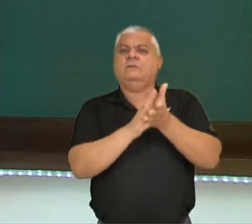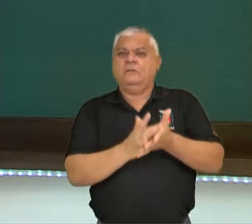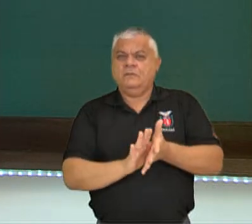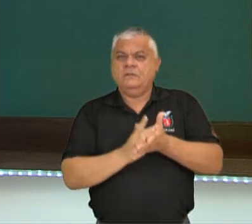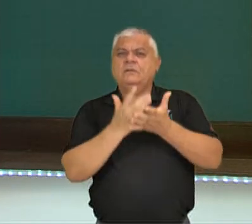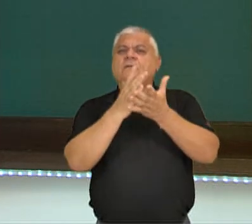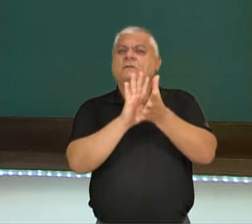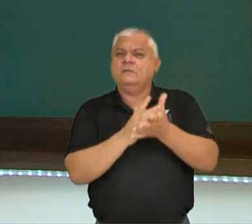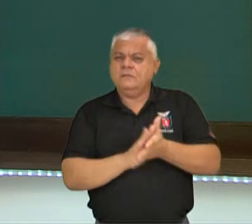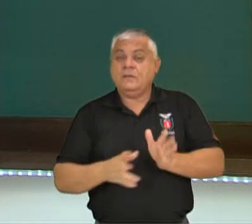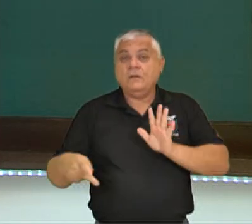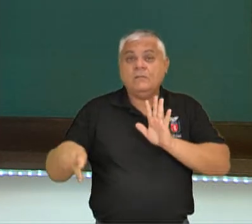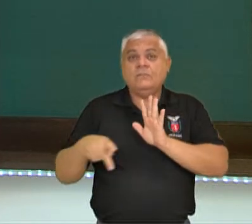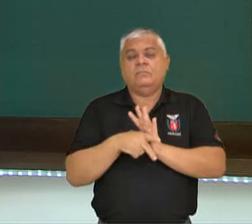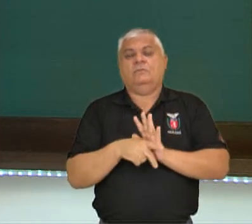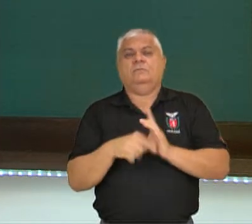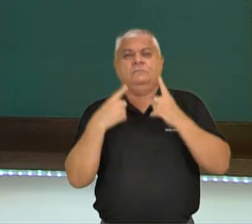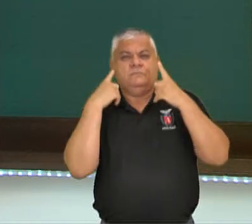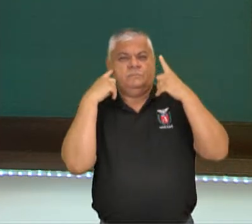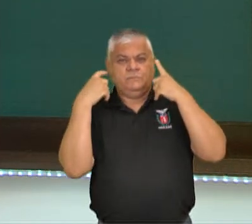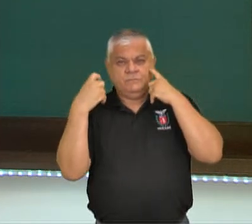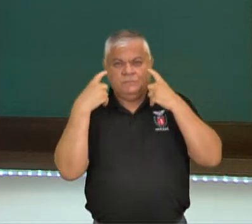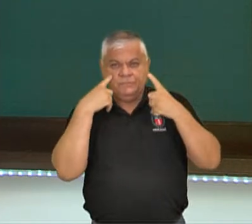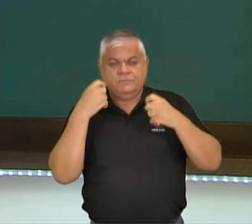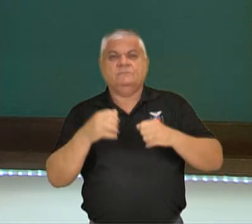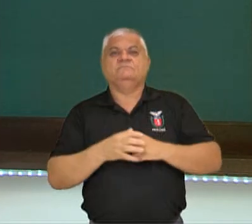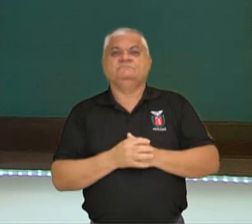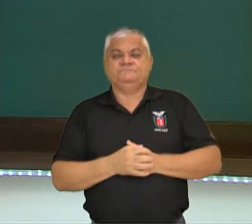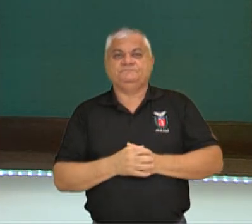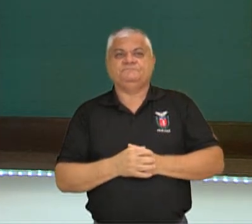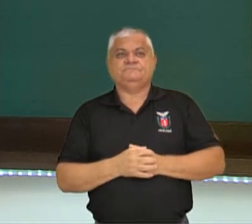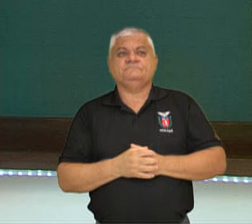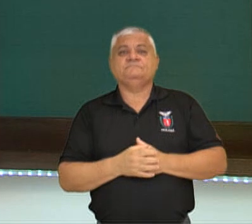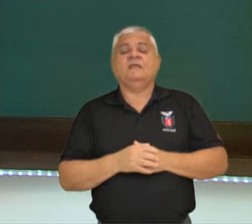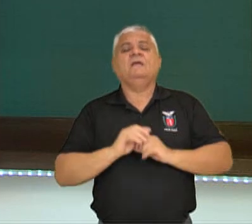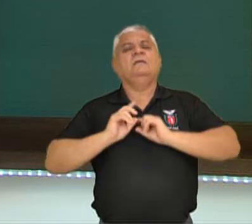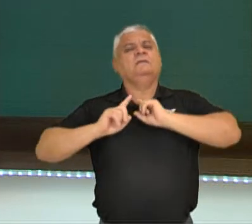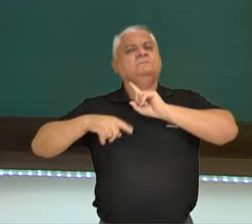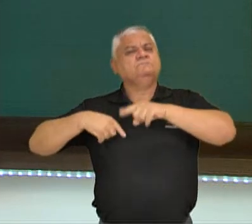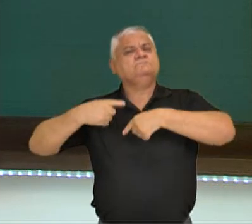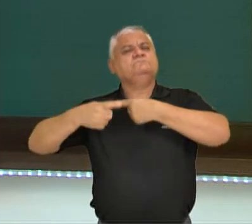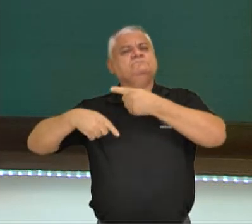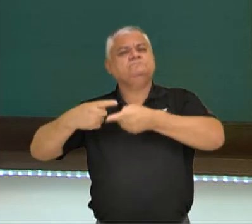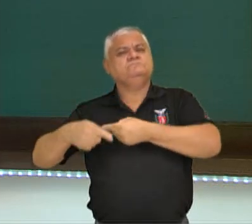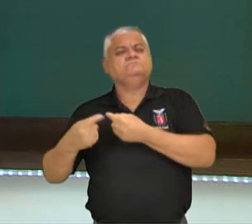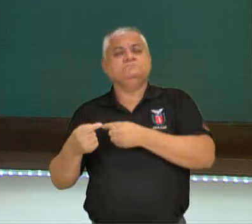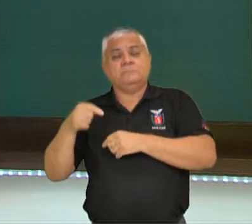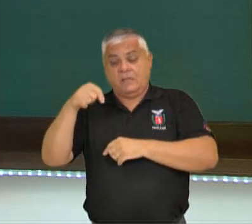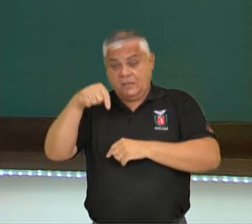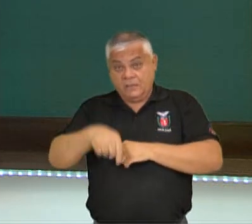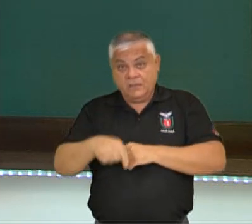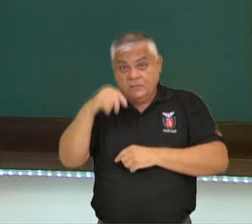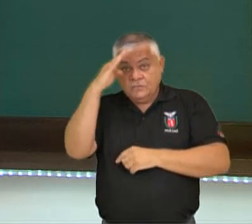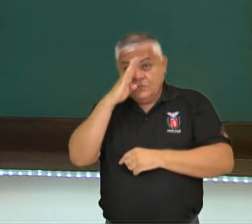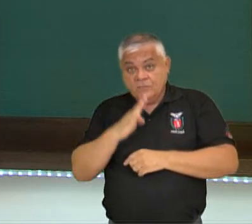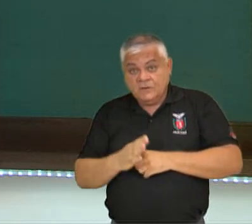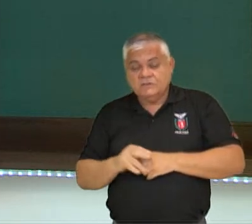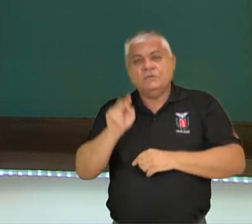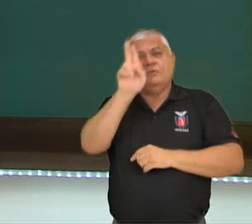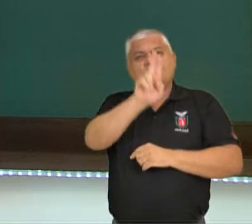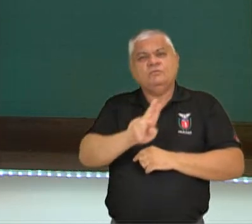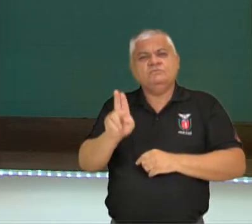elas tinham a sonoridade do pandeiro, tá? Depois, aqui no Brasil, ele passou a ser usado aqui